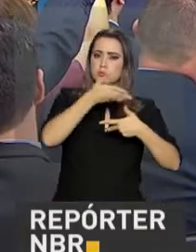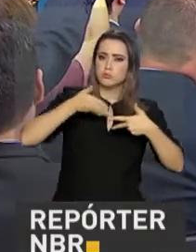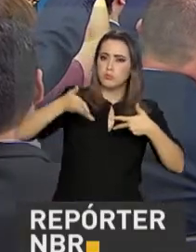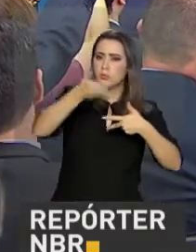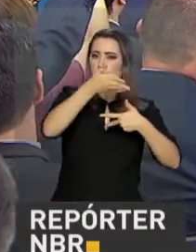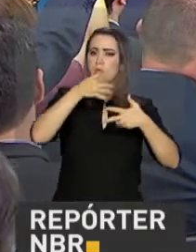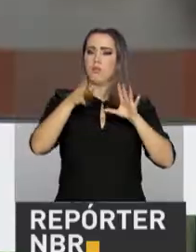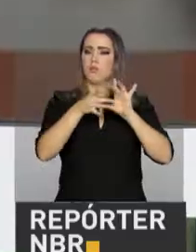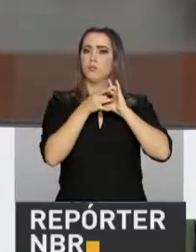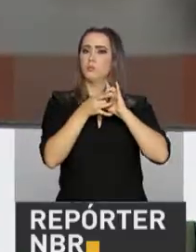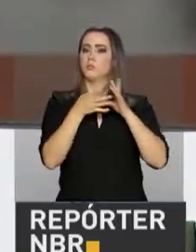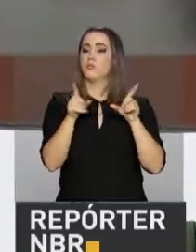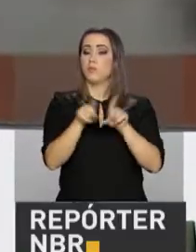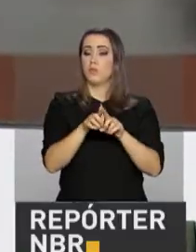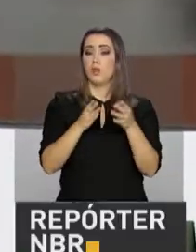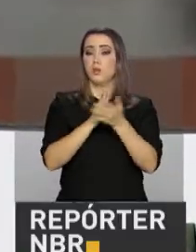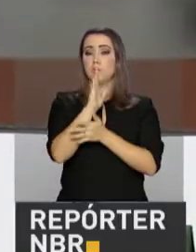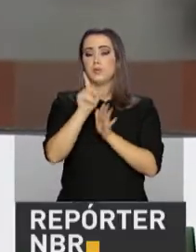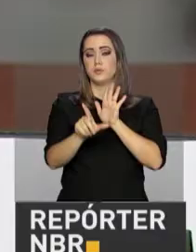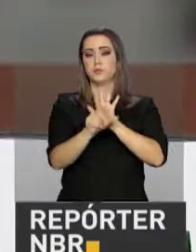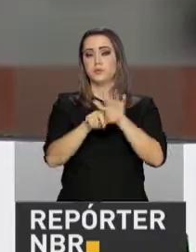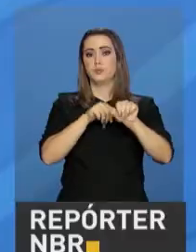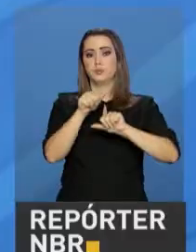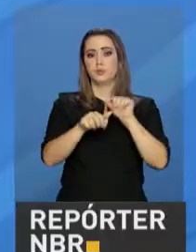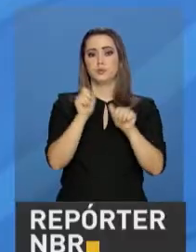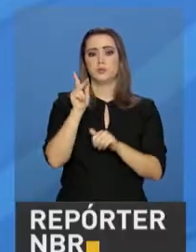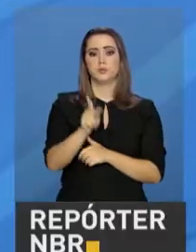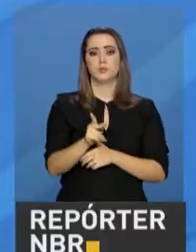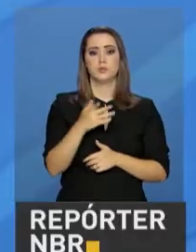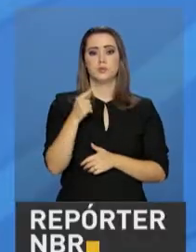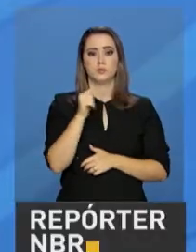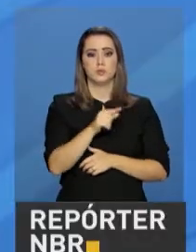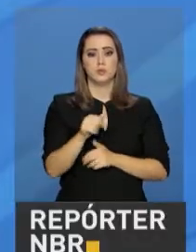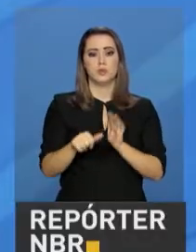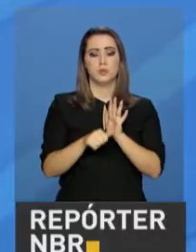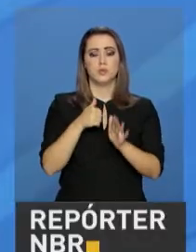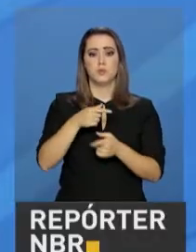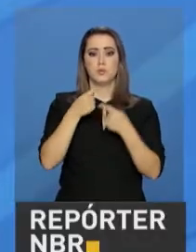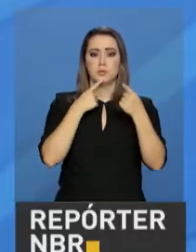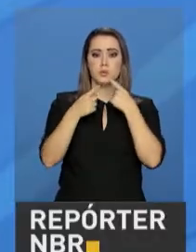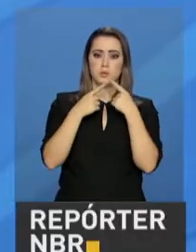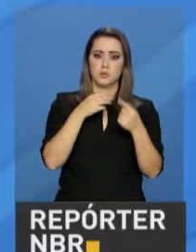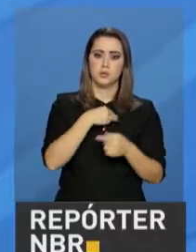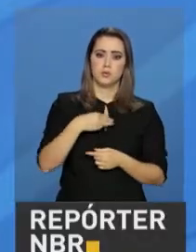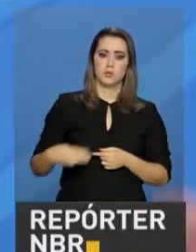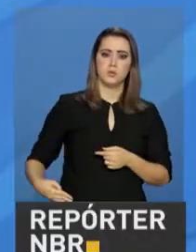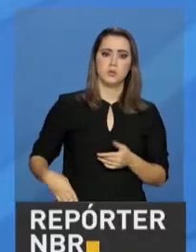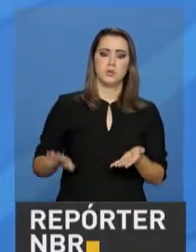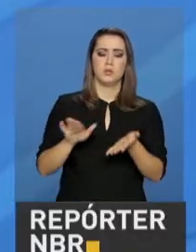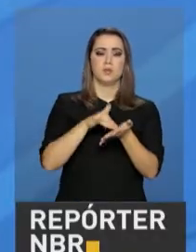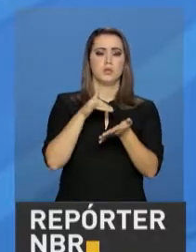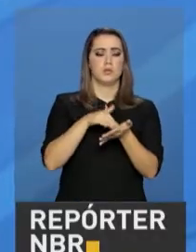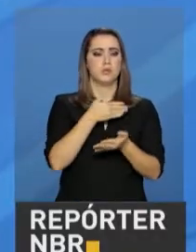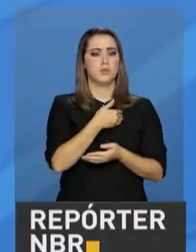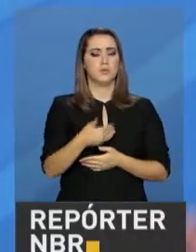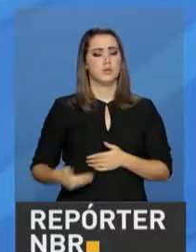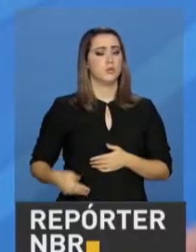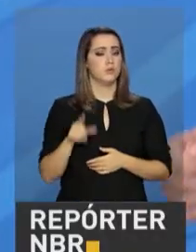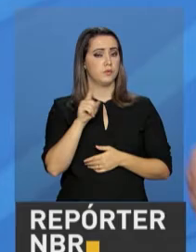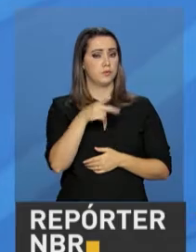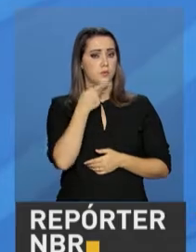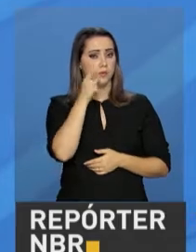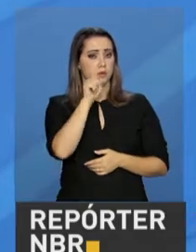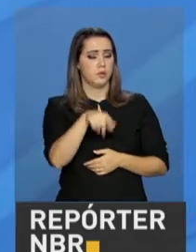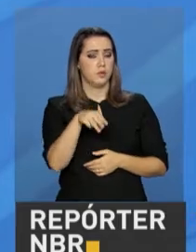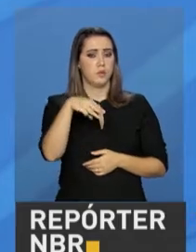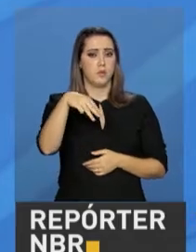em que o governo trabalha para aprovar a reforma da Previdência. No primeiro discurso como ministro da Secretaria de Governo da Presidência,